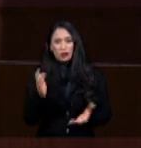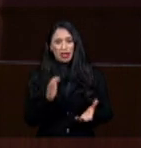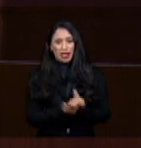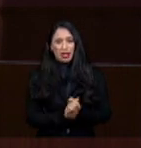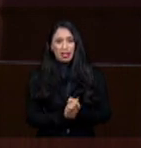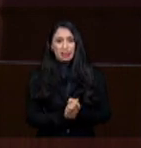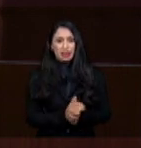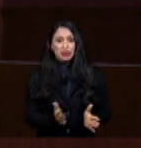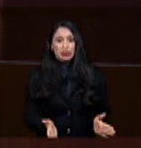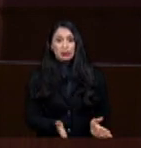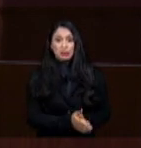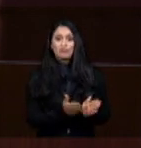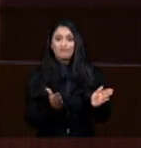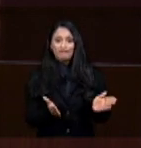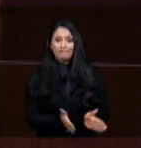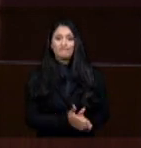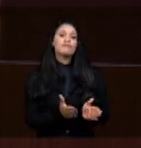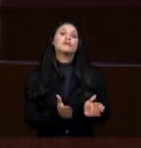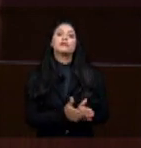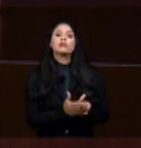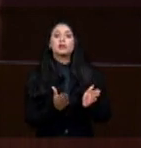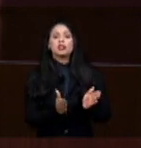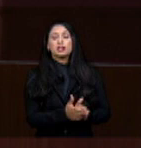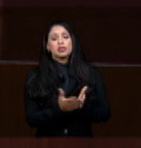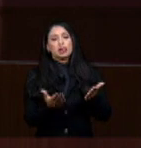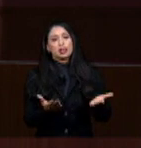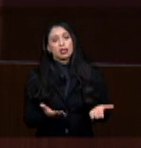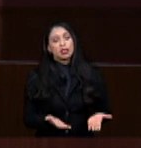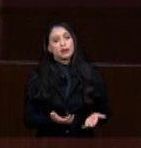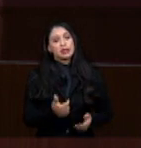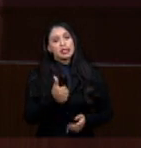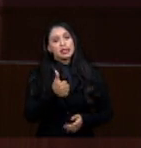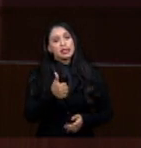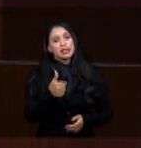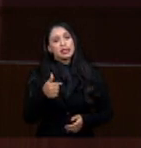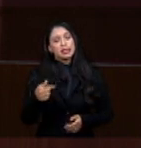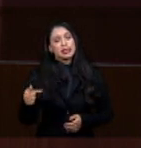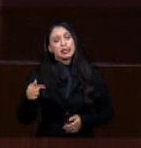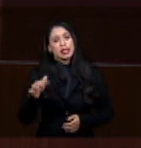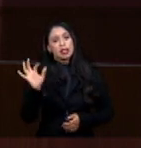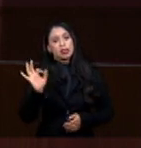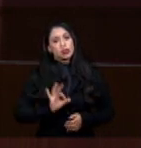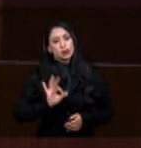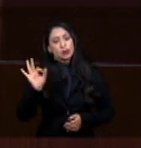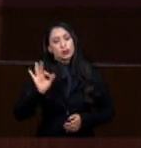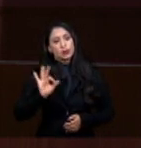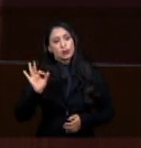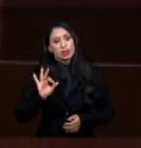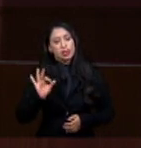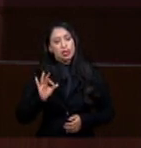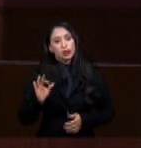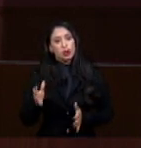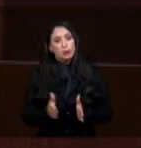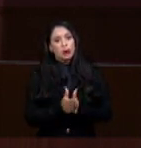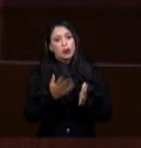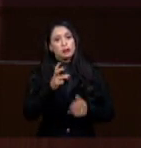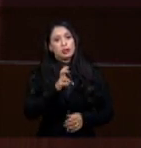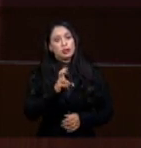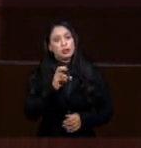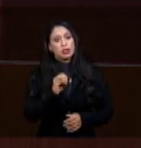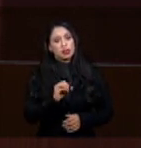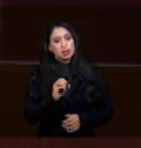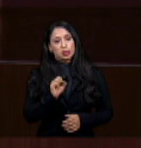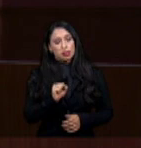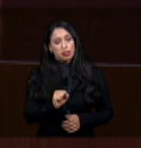Miseráveis em gente de extremamente pobres é de dezessete por cento a proporção de pobres é de 58 por